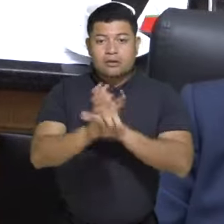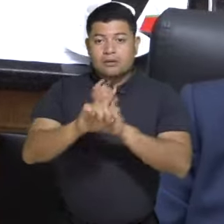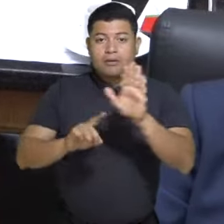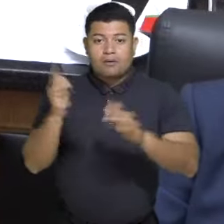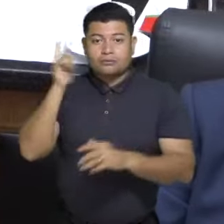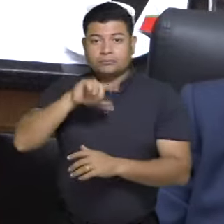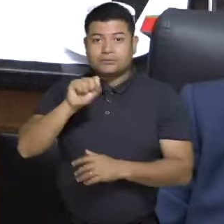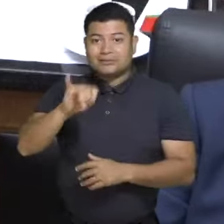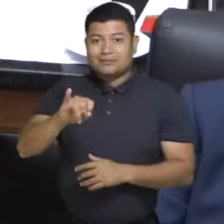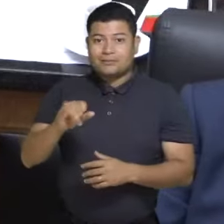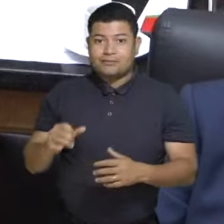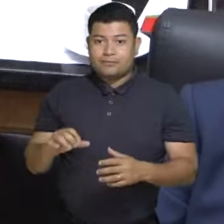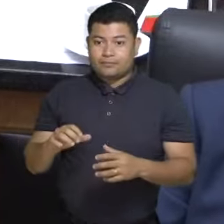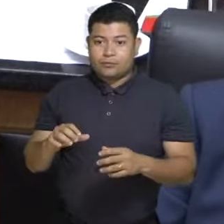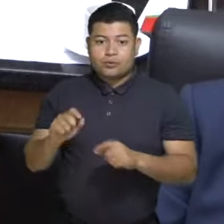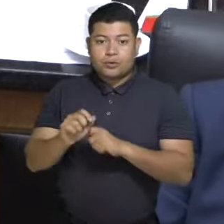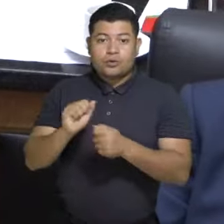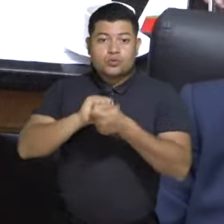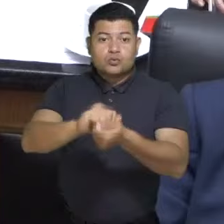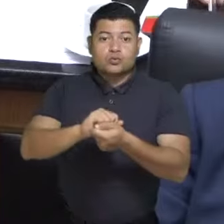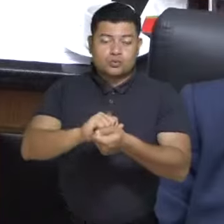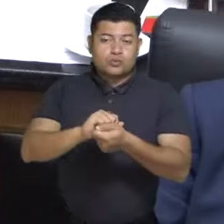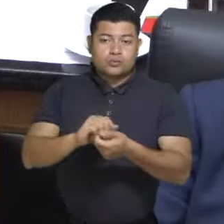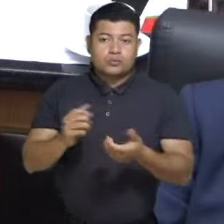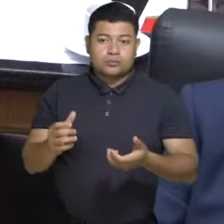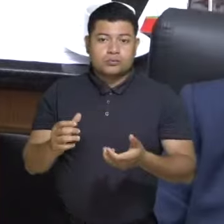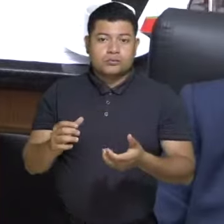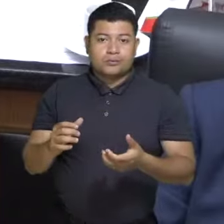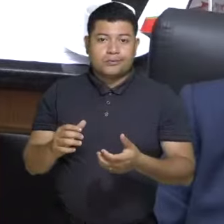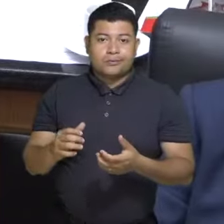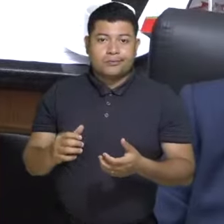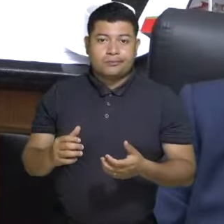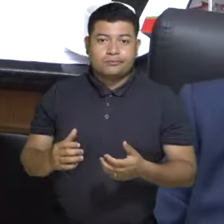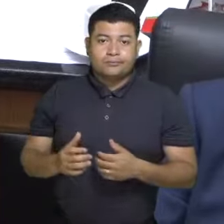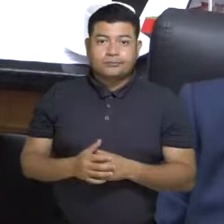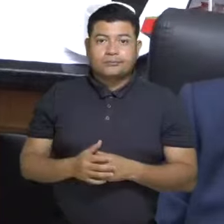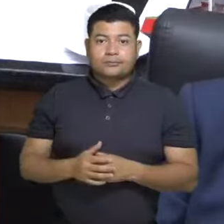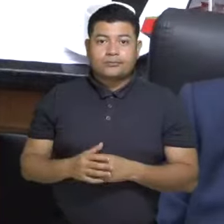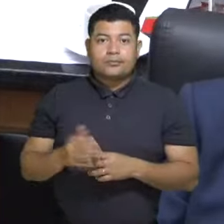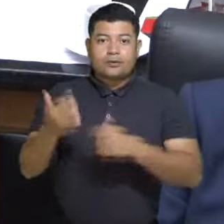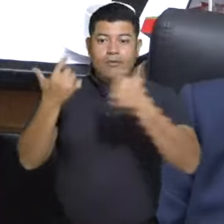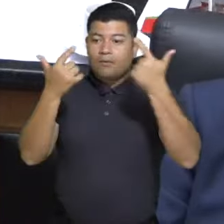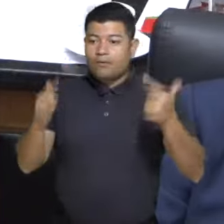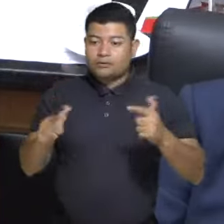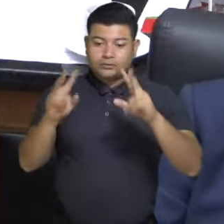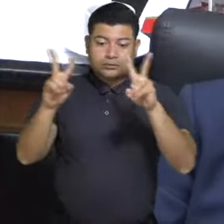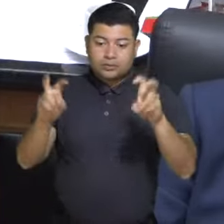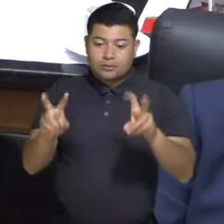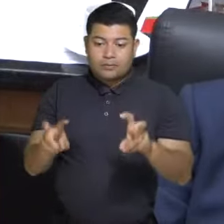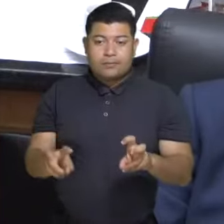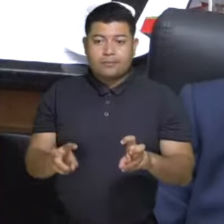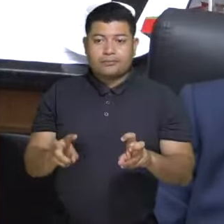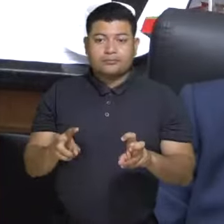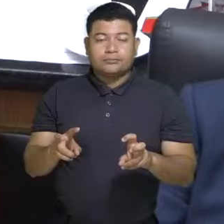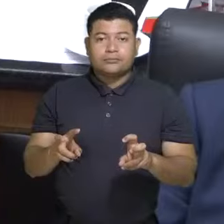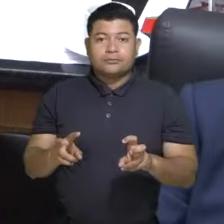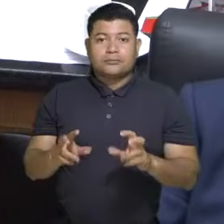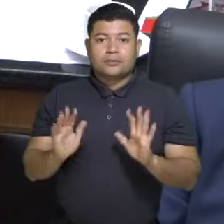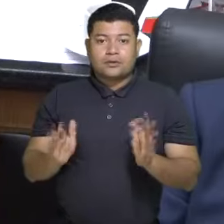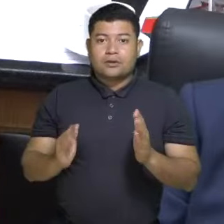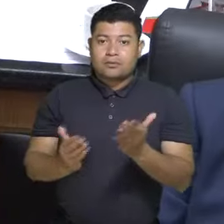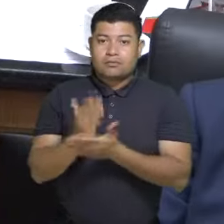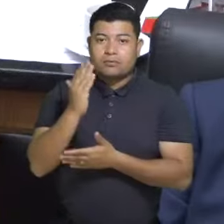num pacote, justamente com outras questões que já está provado